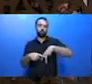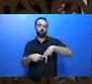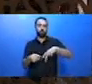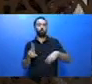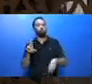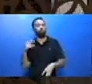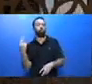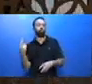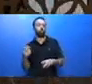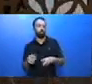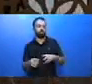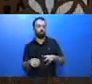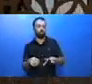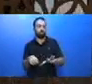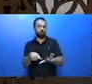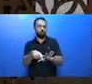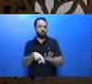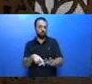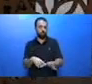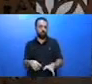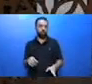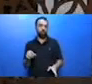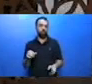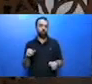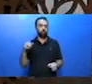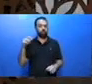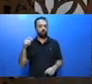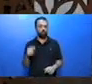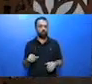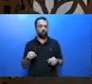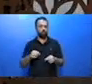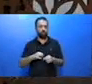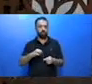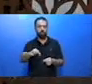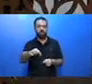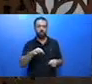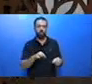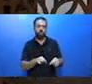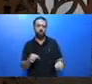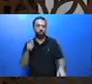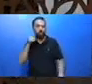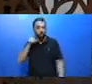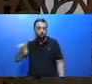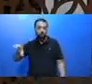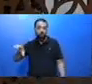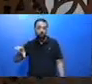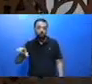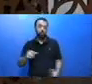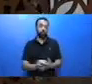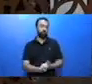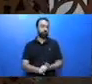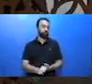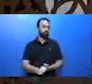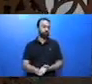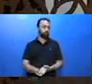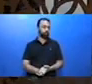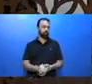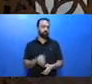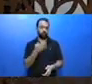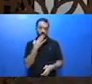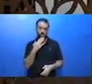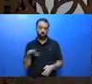largura e a altura de qualquer coisa, tá? Então, a criança, muito